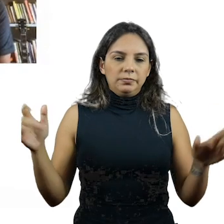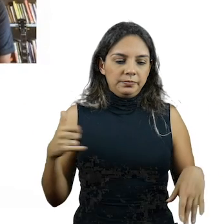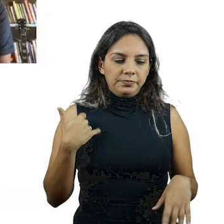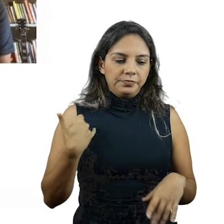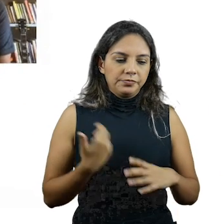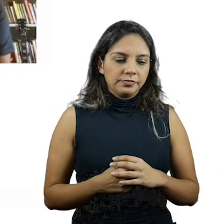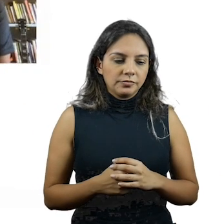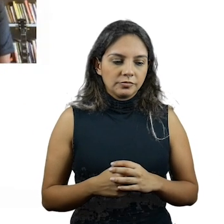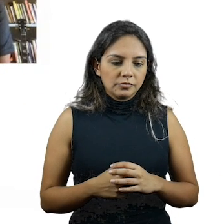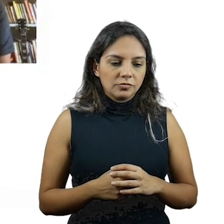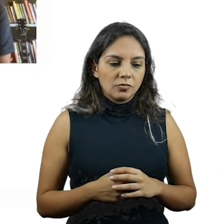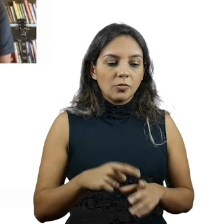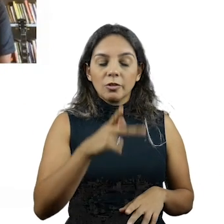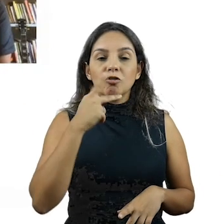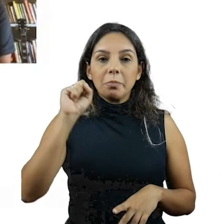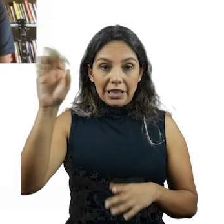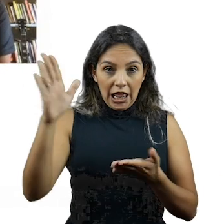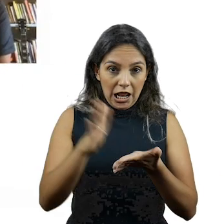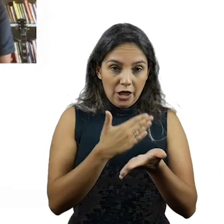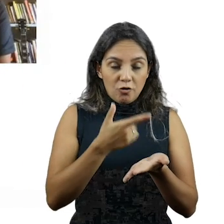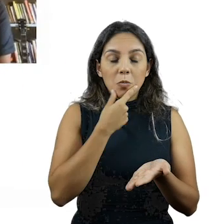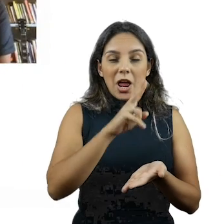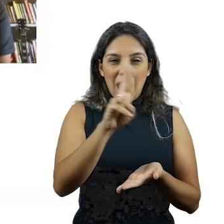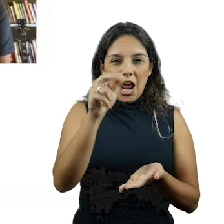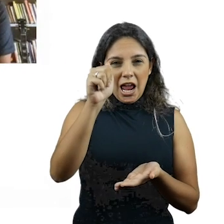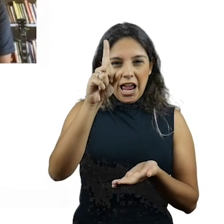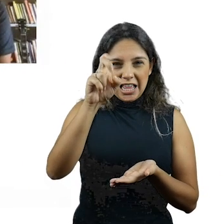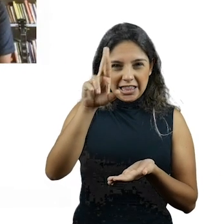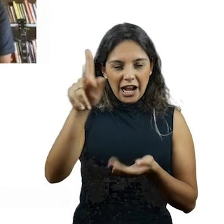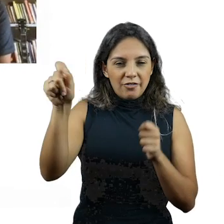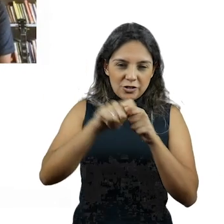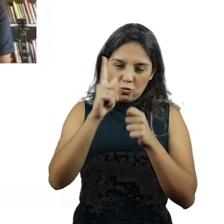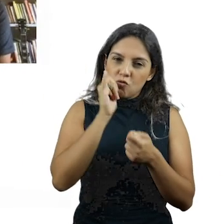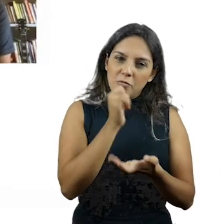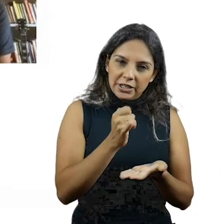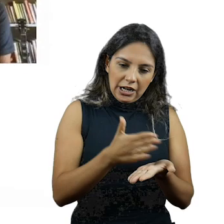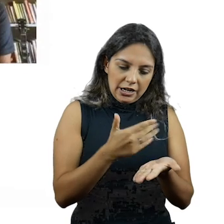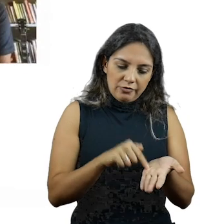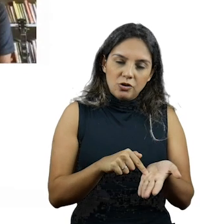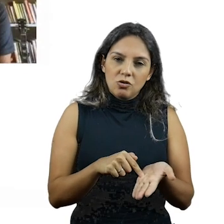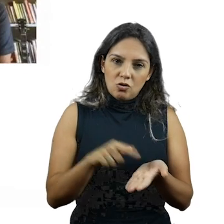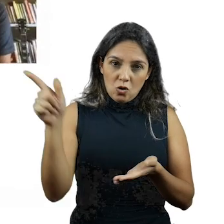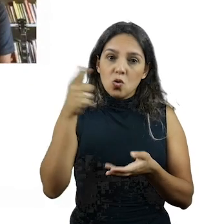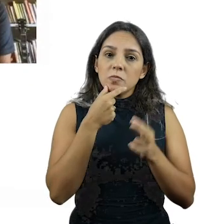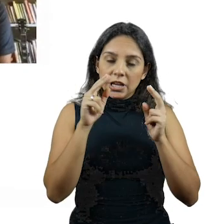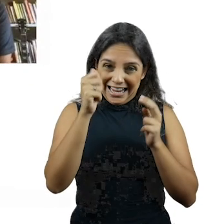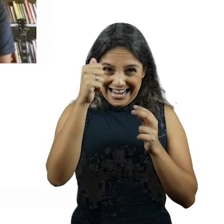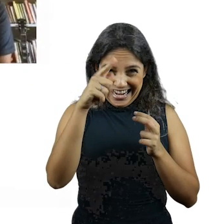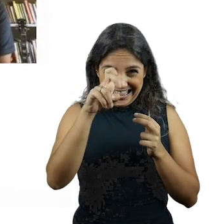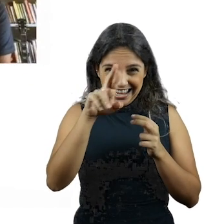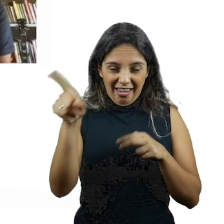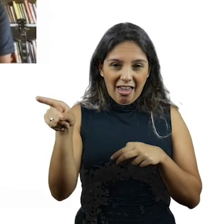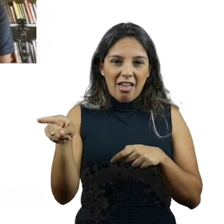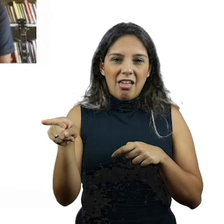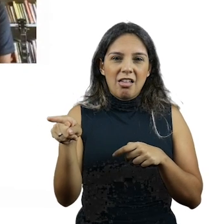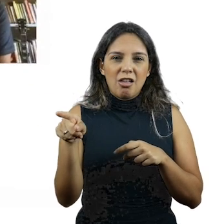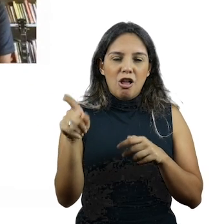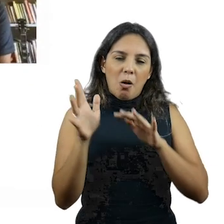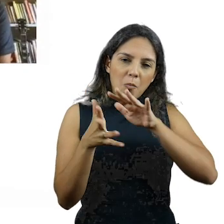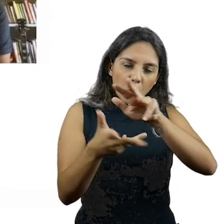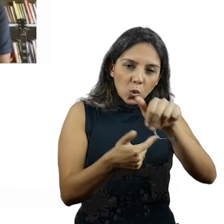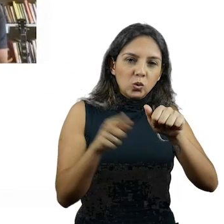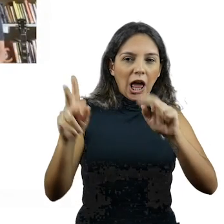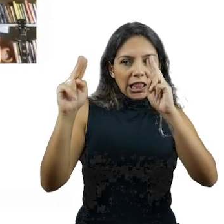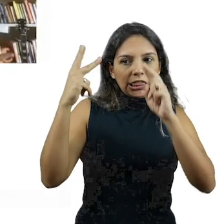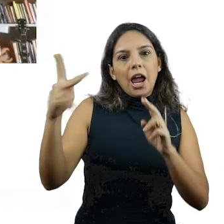passar o livro lá para o André Trigueiro. Vamos falar com o André, para o André fazer um comentário. André é uma pessoa referência nesse mundo,